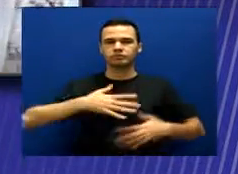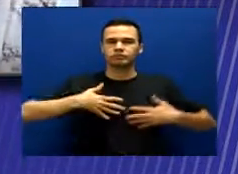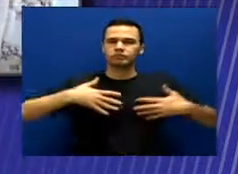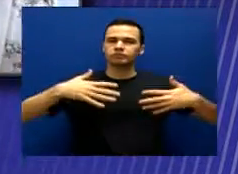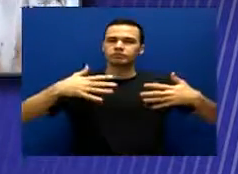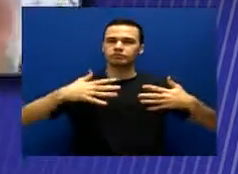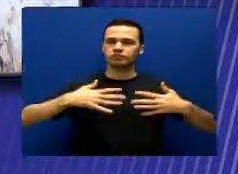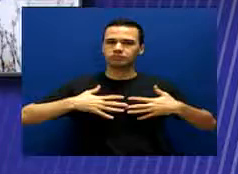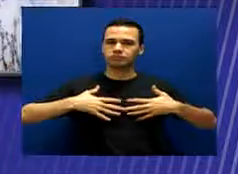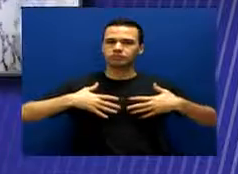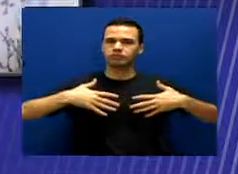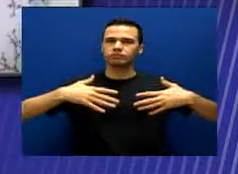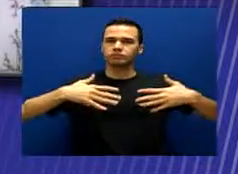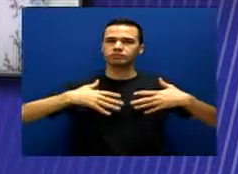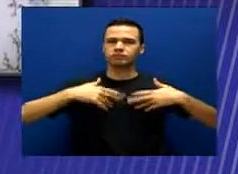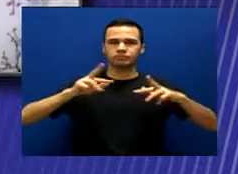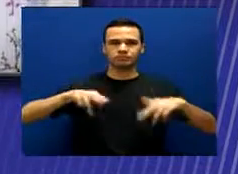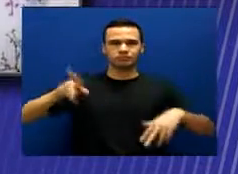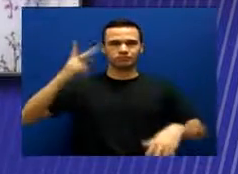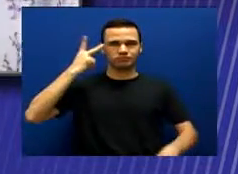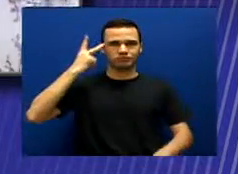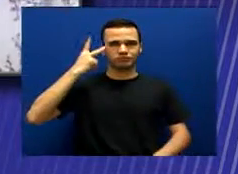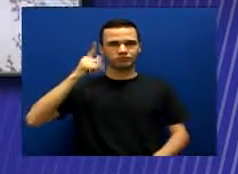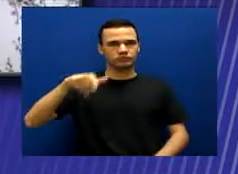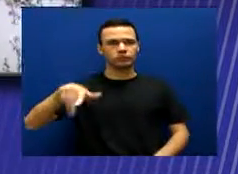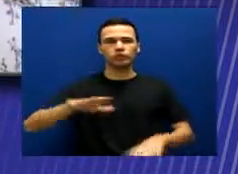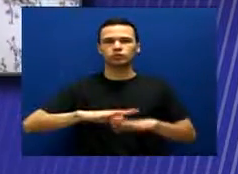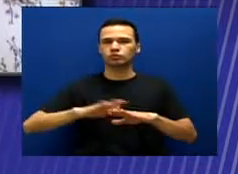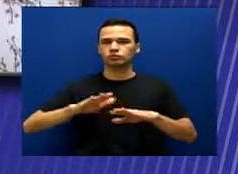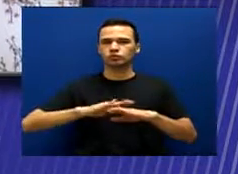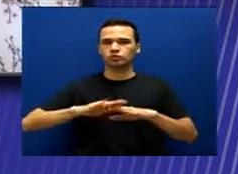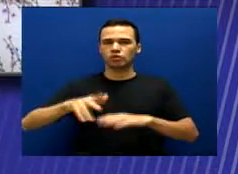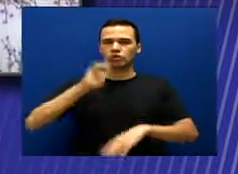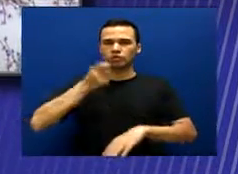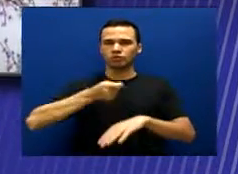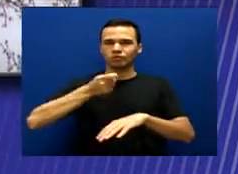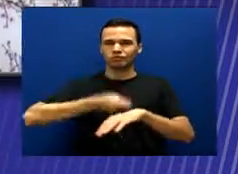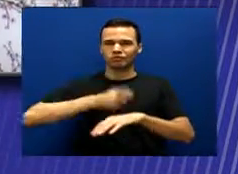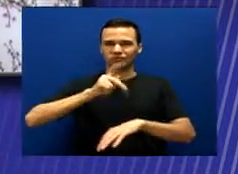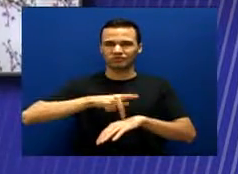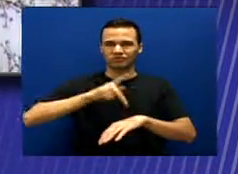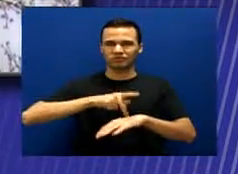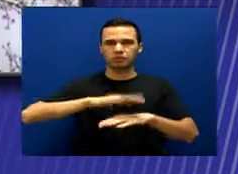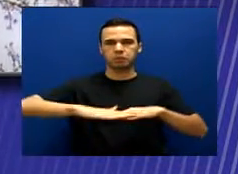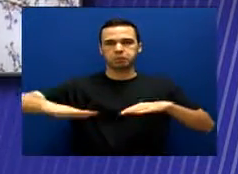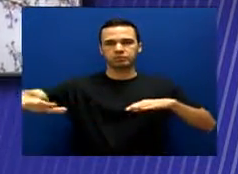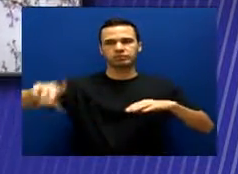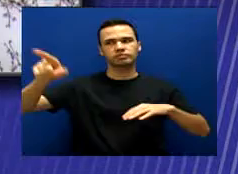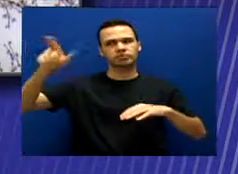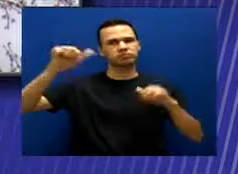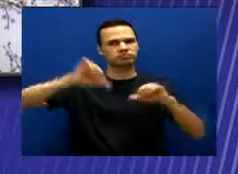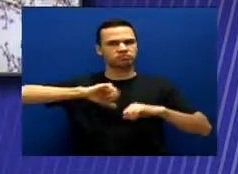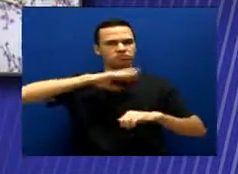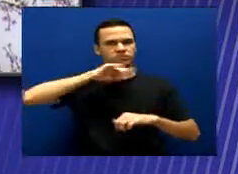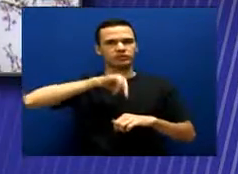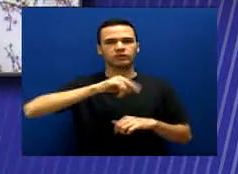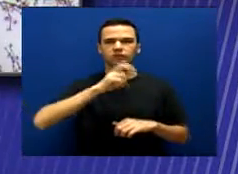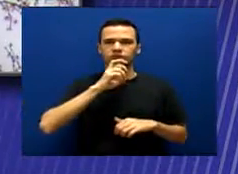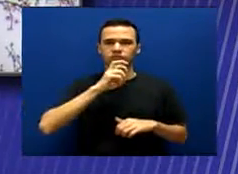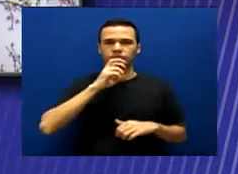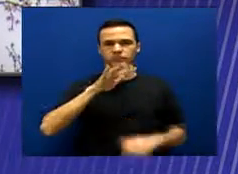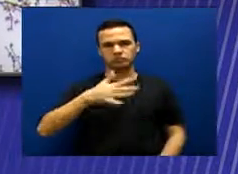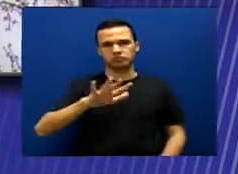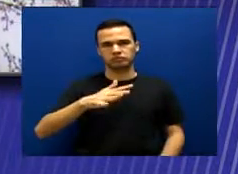Uma cidade, você vê São Paulo, que é extremamente cimento, você vê como que é o nível de poluição da cidade. Sorocaba é uma